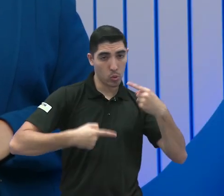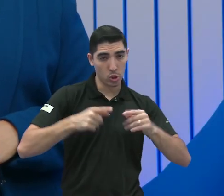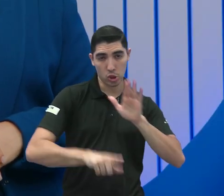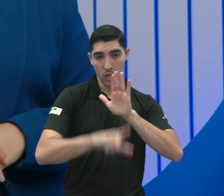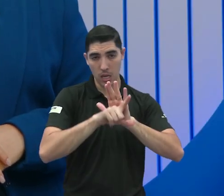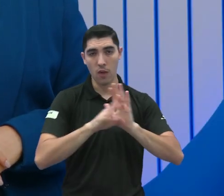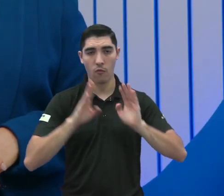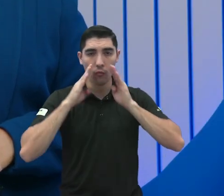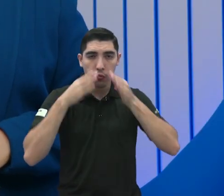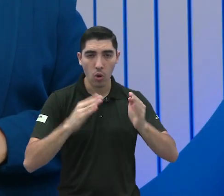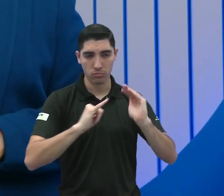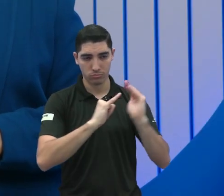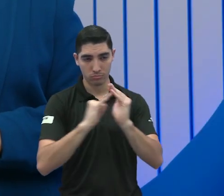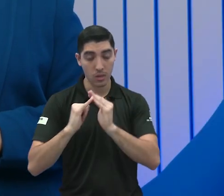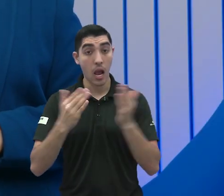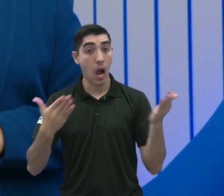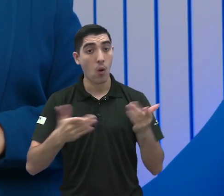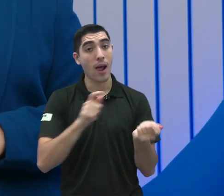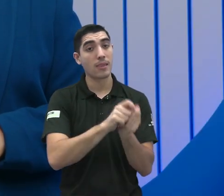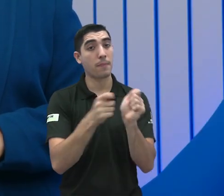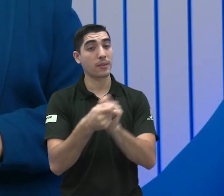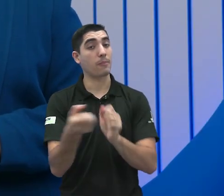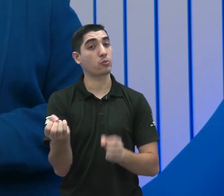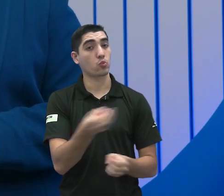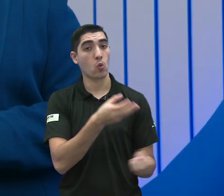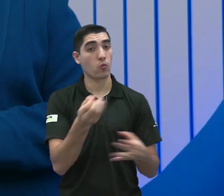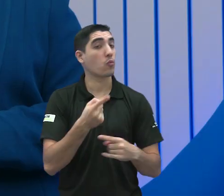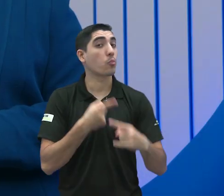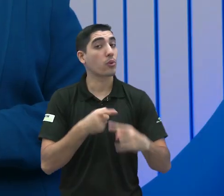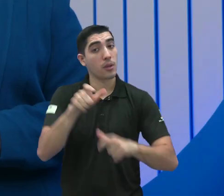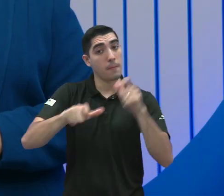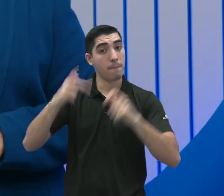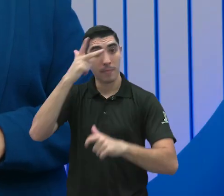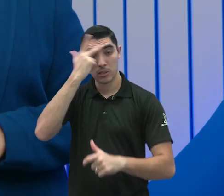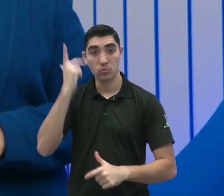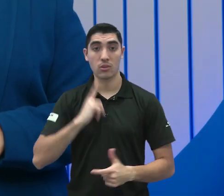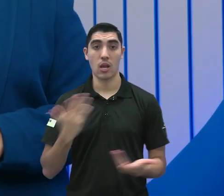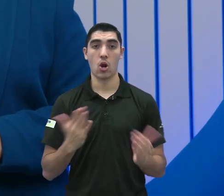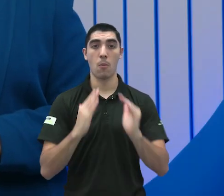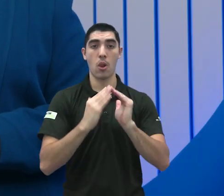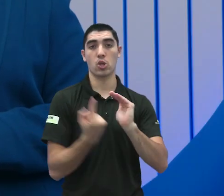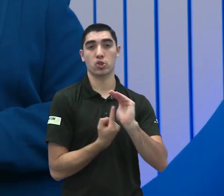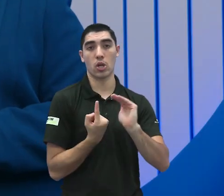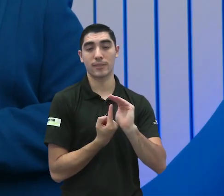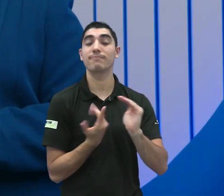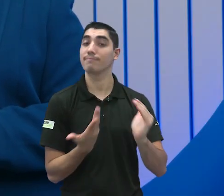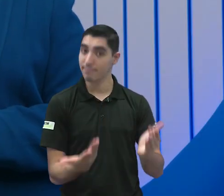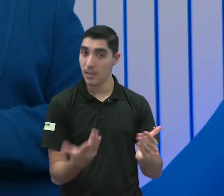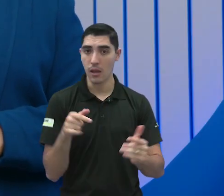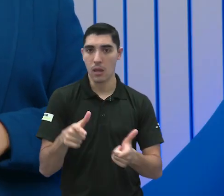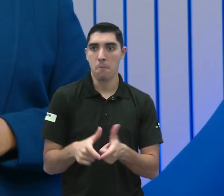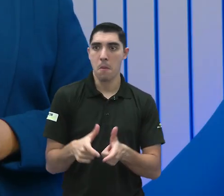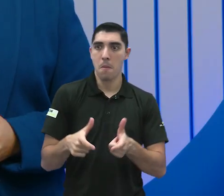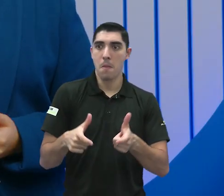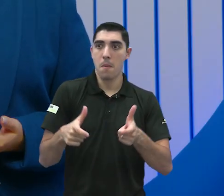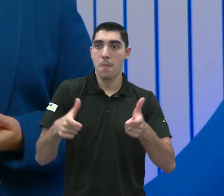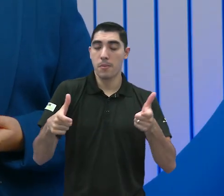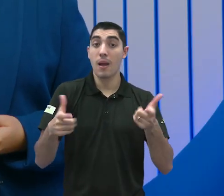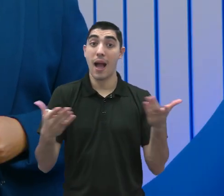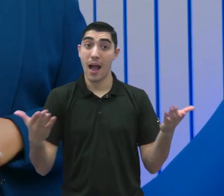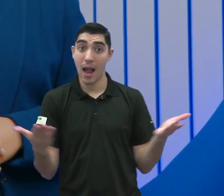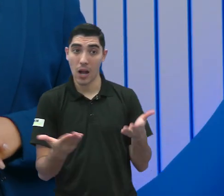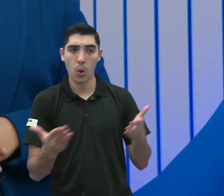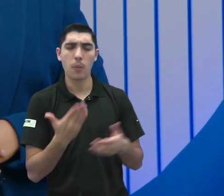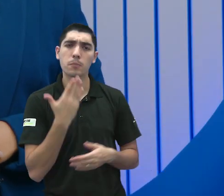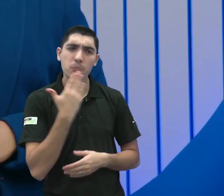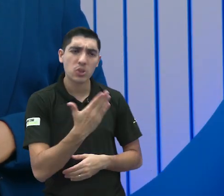habitacionais começam a se adaptar a um novo perfil de morador, o brasileiro que vive sozinho. Com o crescimento desse público,